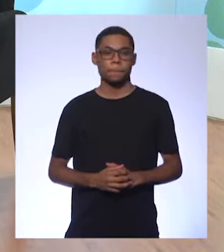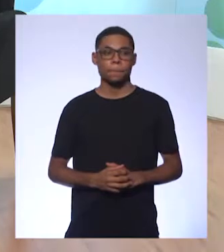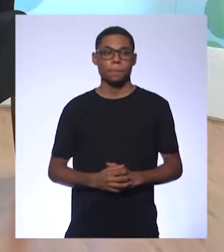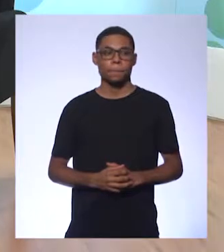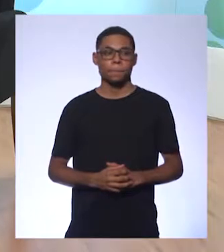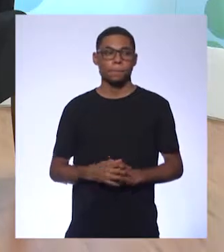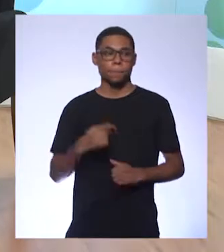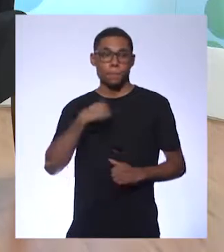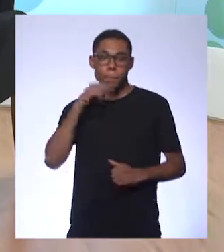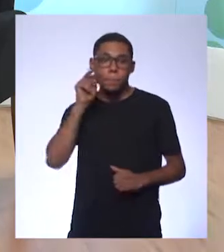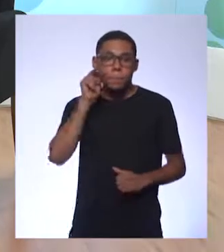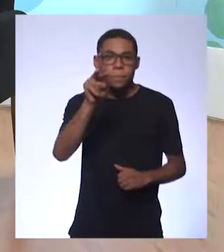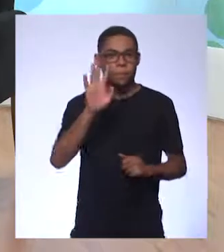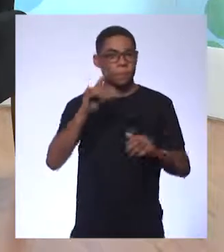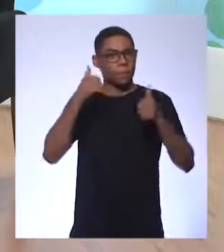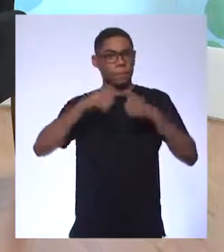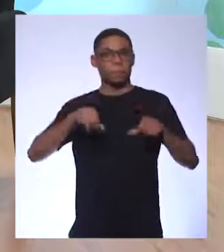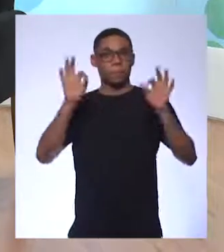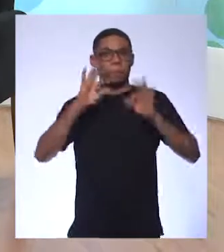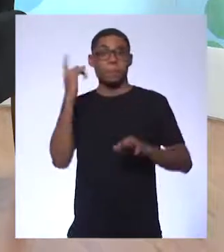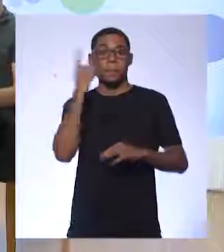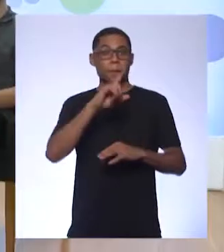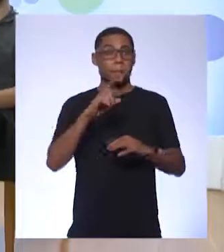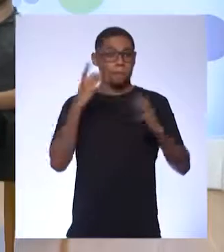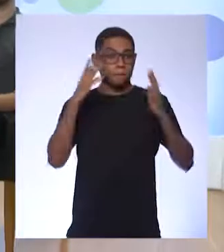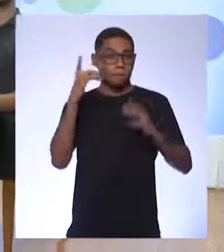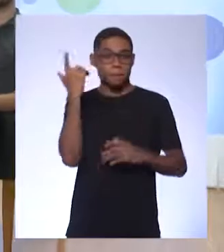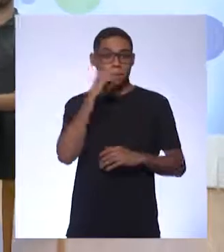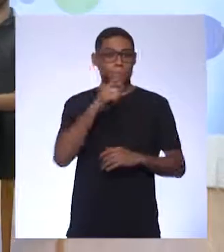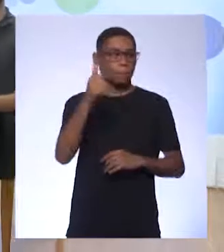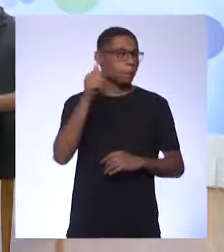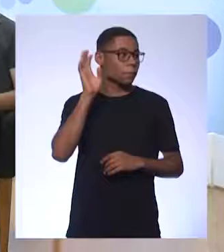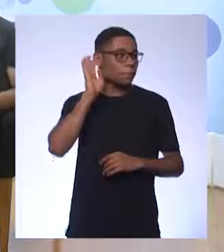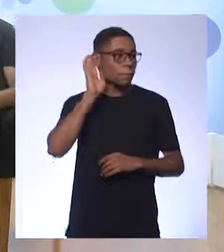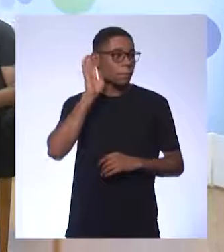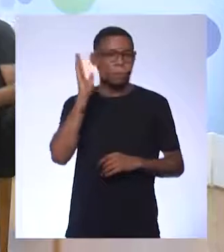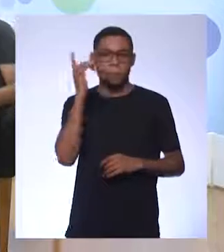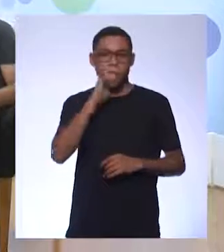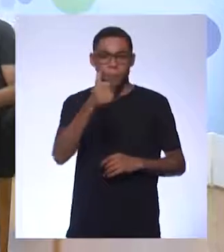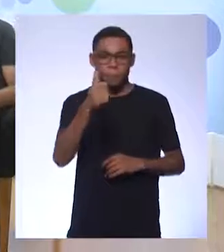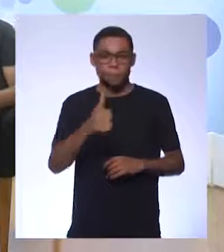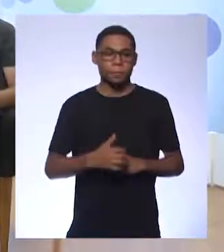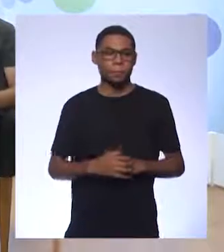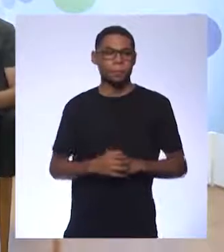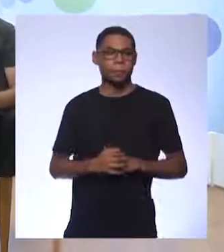já estou feliz já de estar vendo. Opa, ouvimos. Que legal.